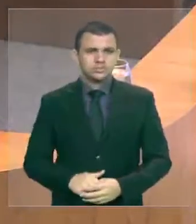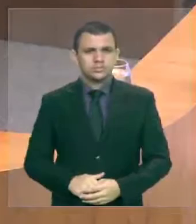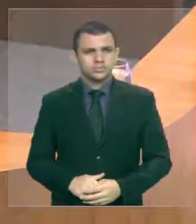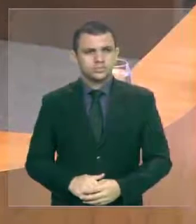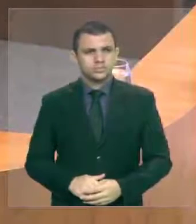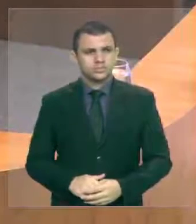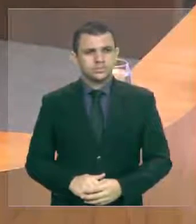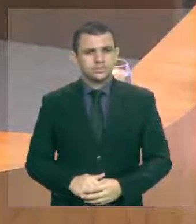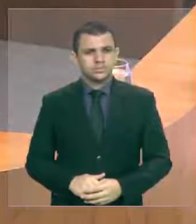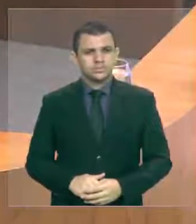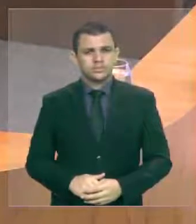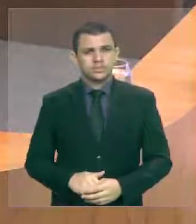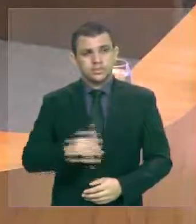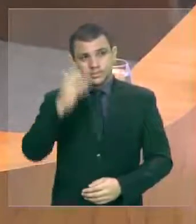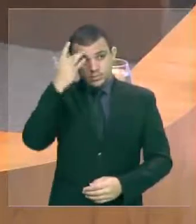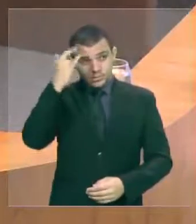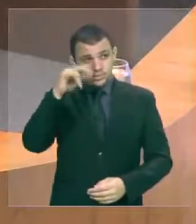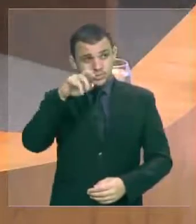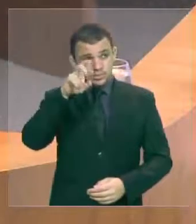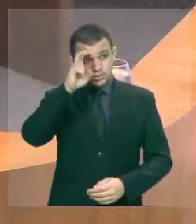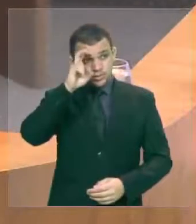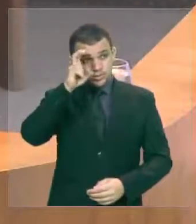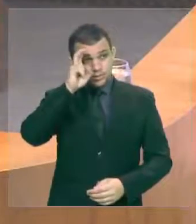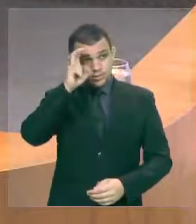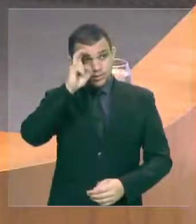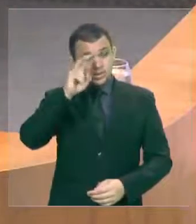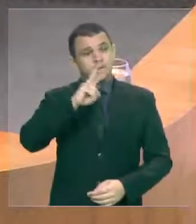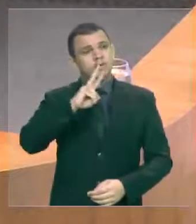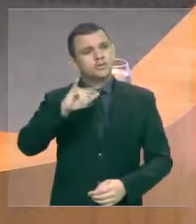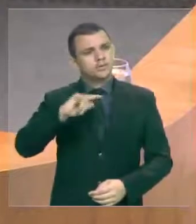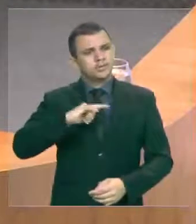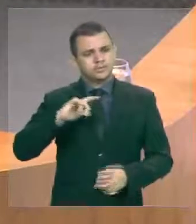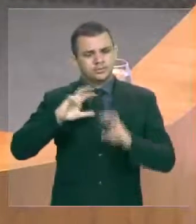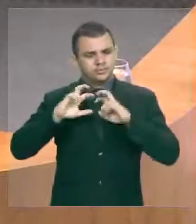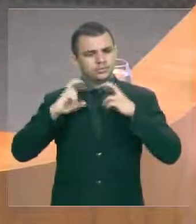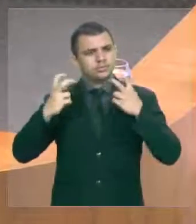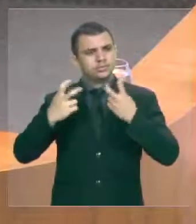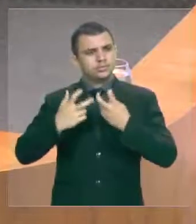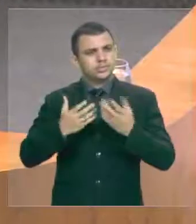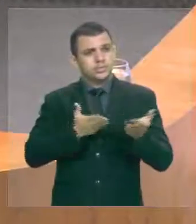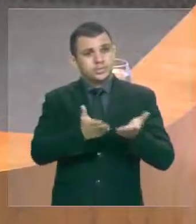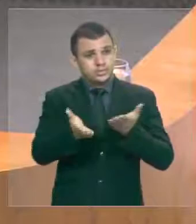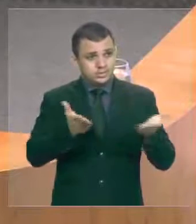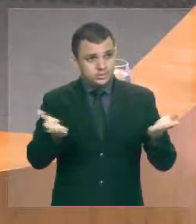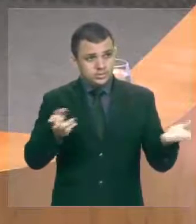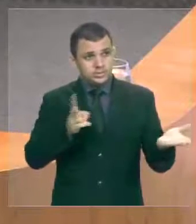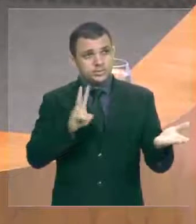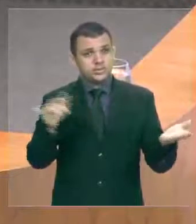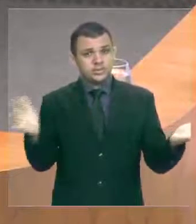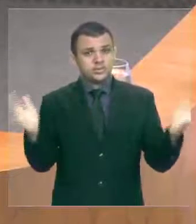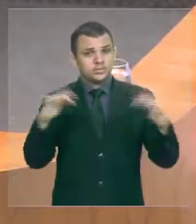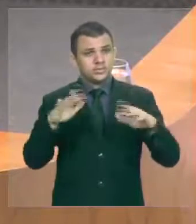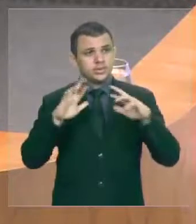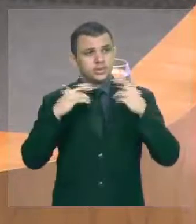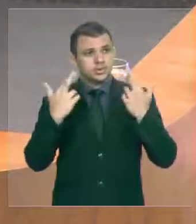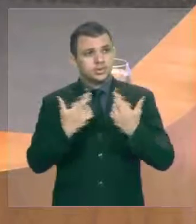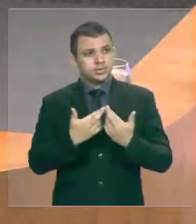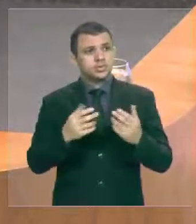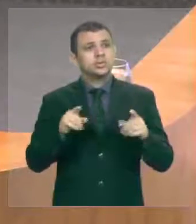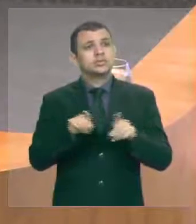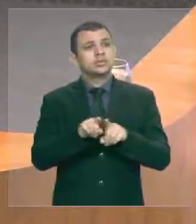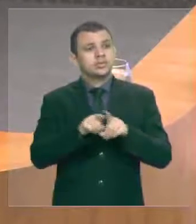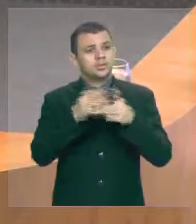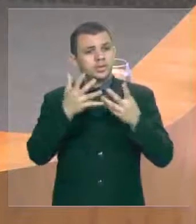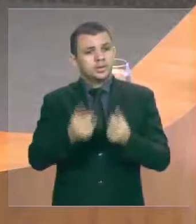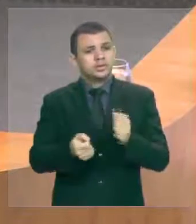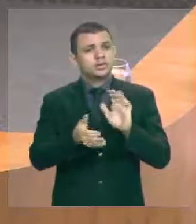Na próxima quinta-feira, a comissão de licitação estará recebendo